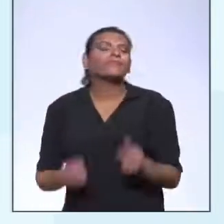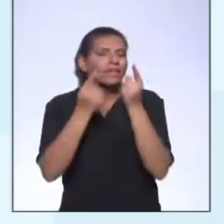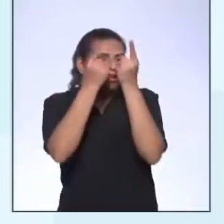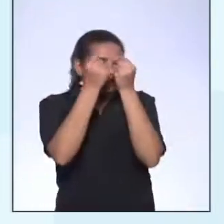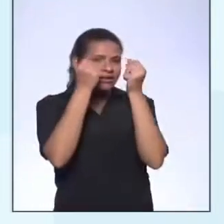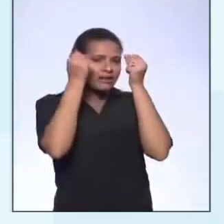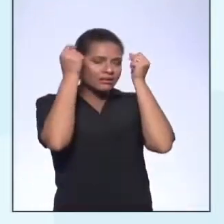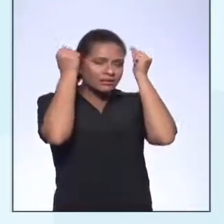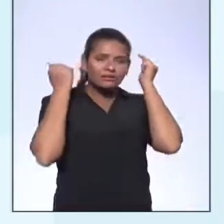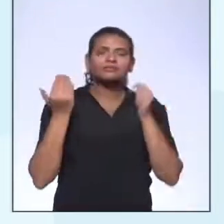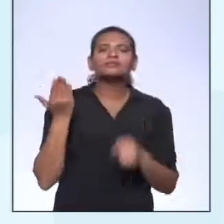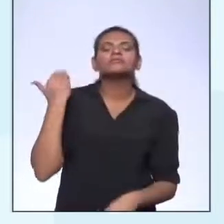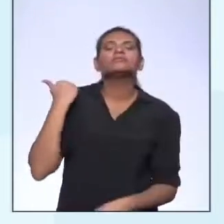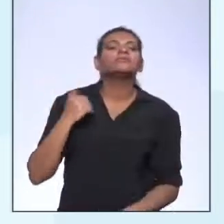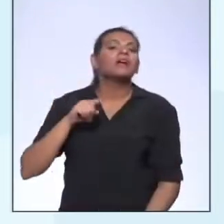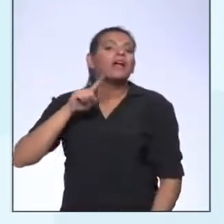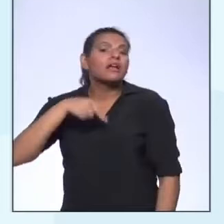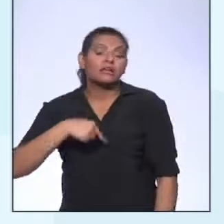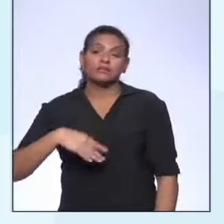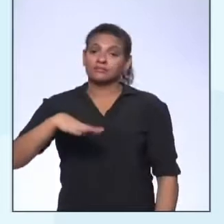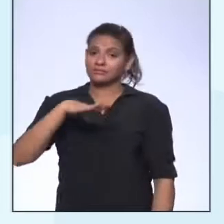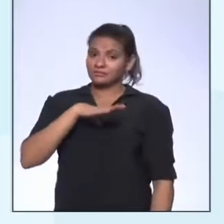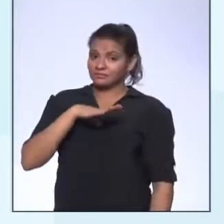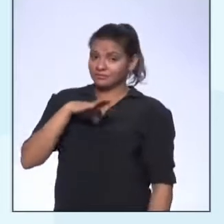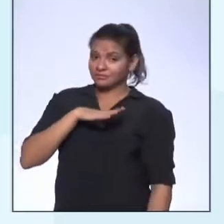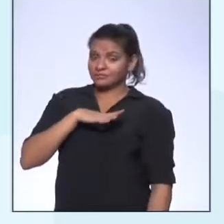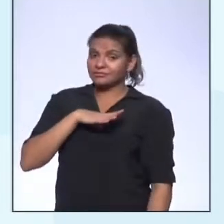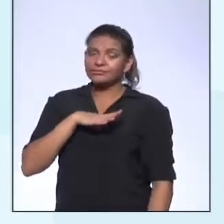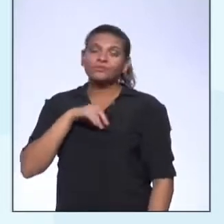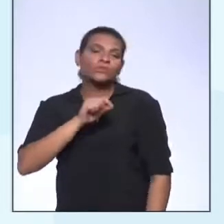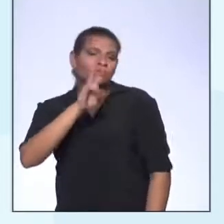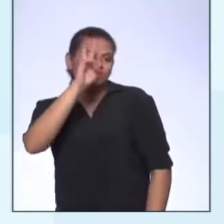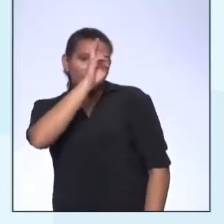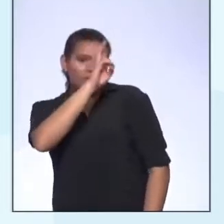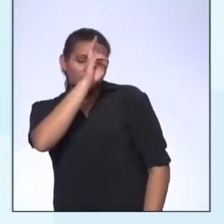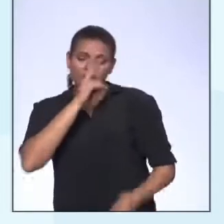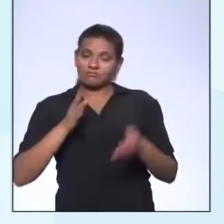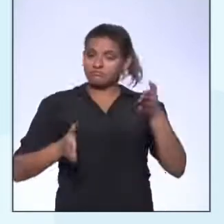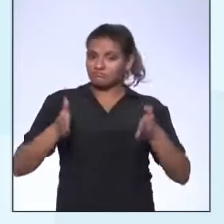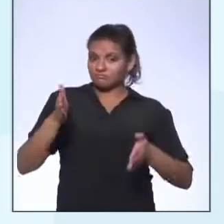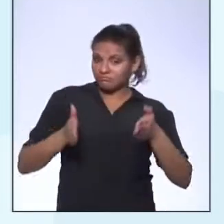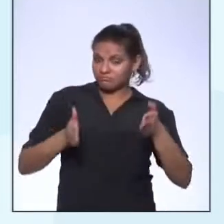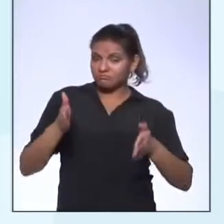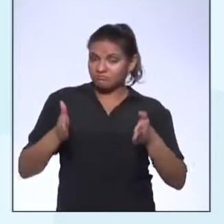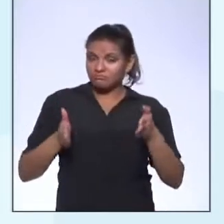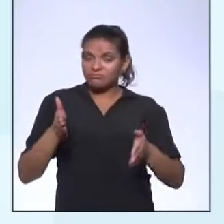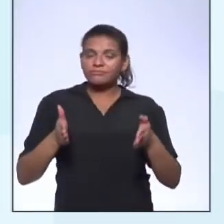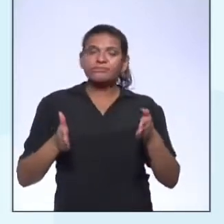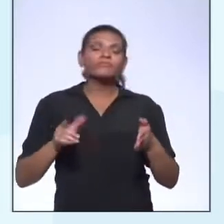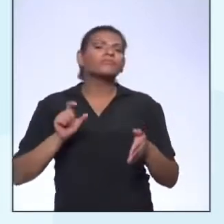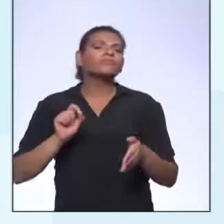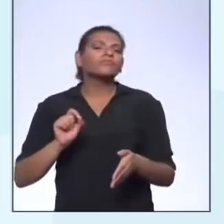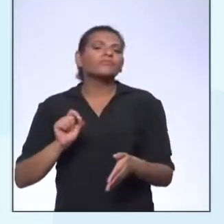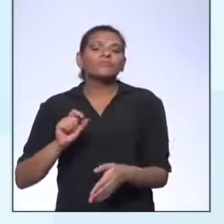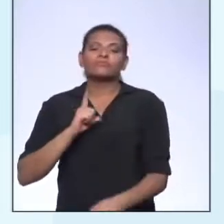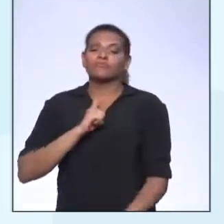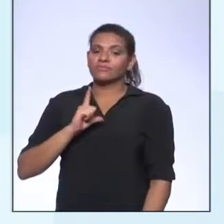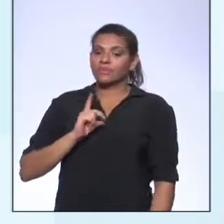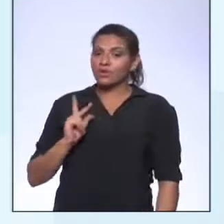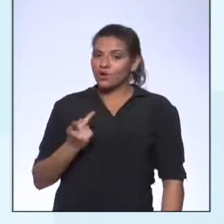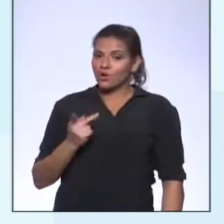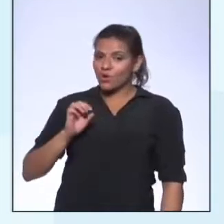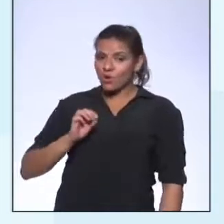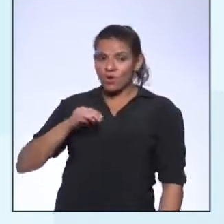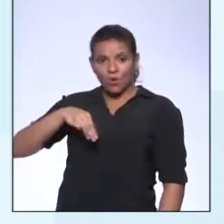uma civilização pertencente a um período da história grega que abrange desde o período homérico, dos